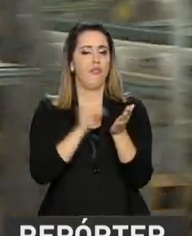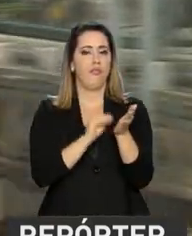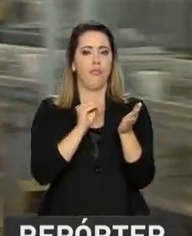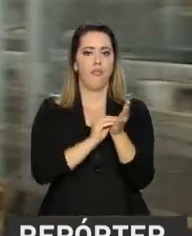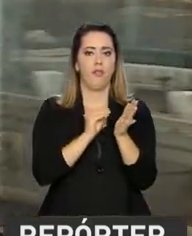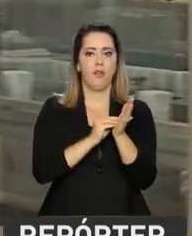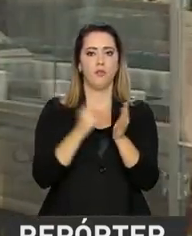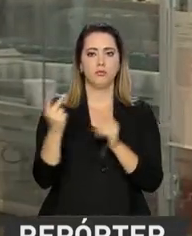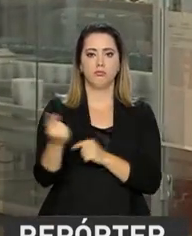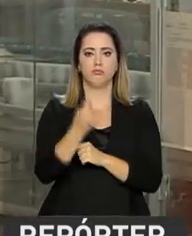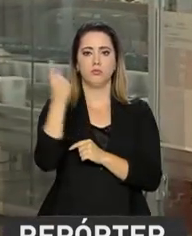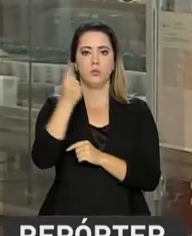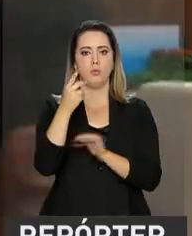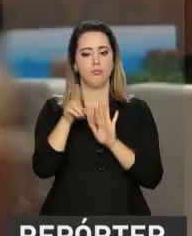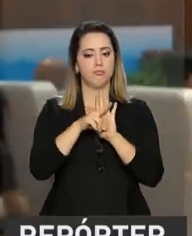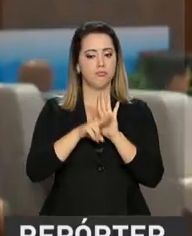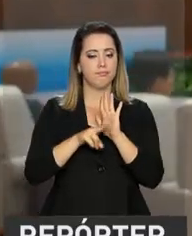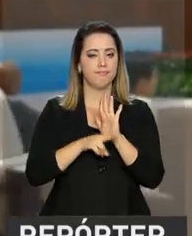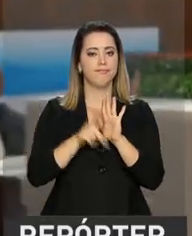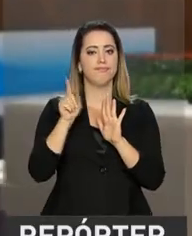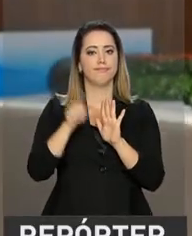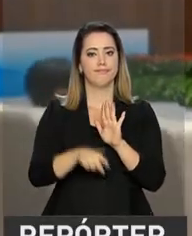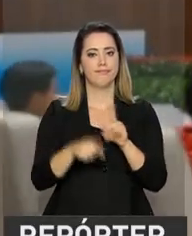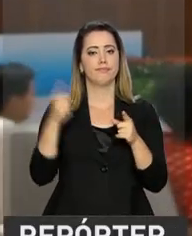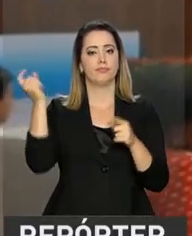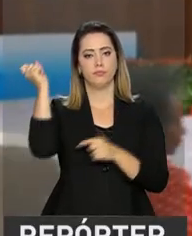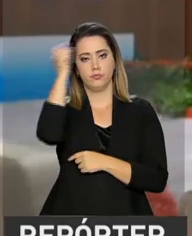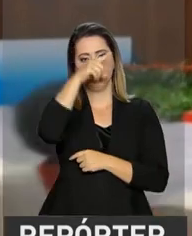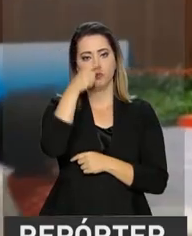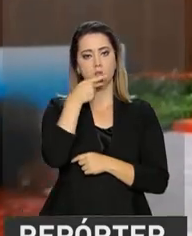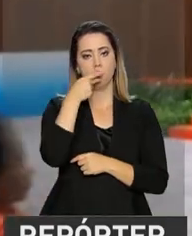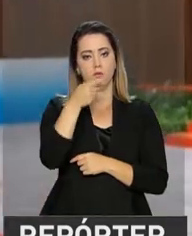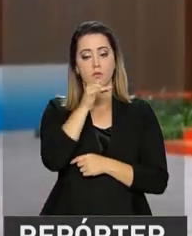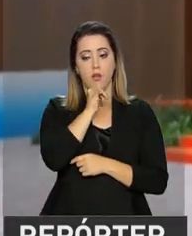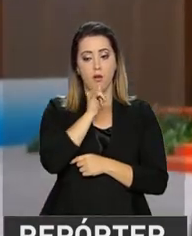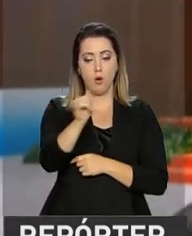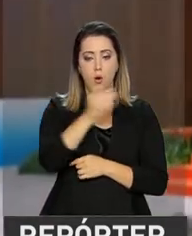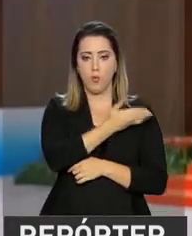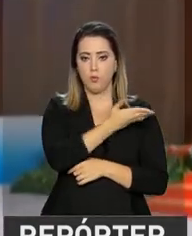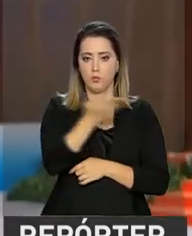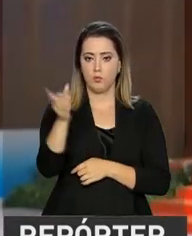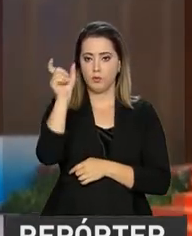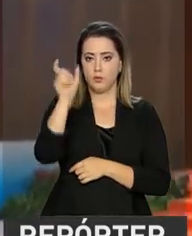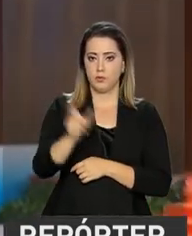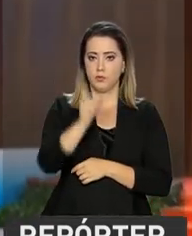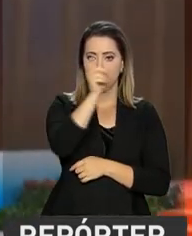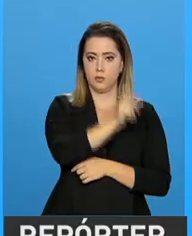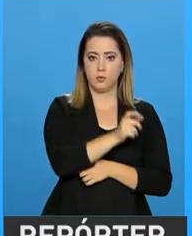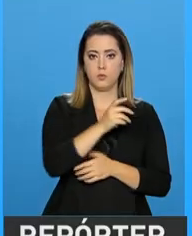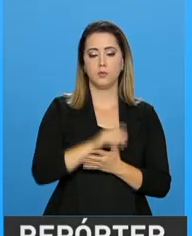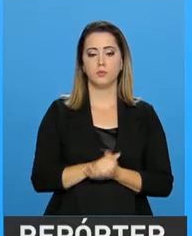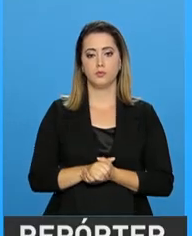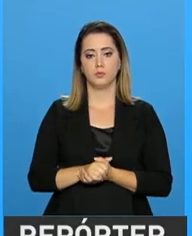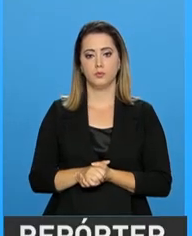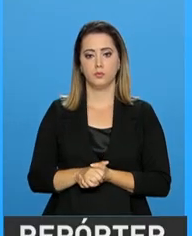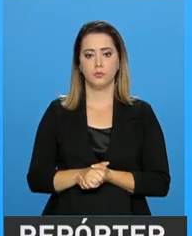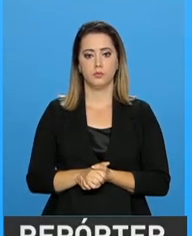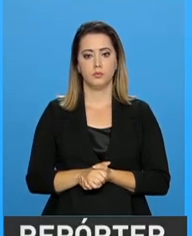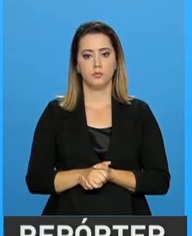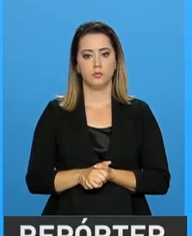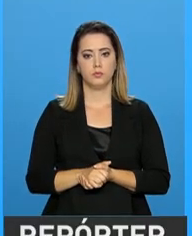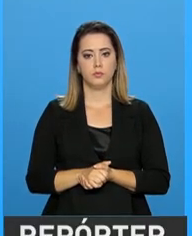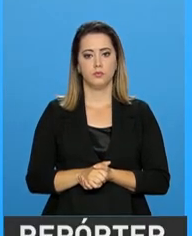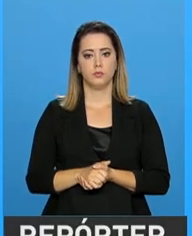atrapalham um maior intercâmbio o presidente michel temer deu um recado claro aos investidores o que quero